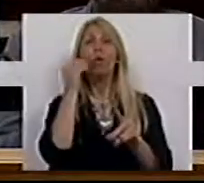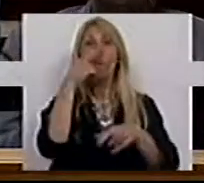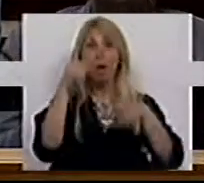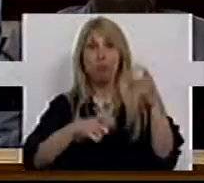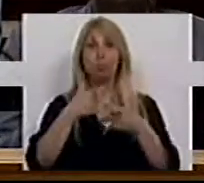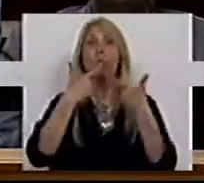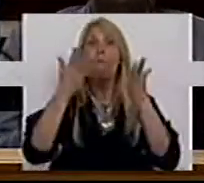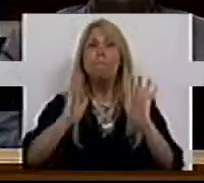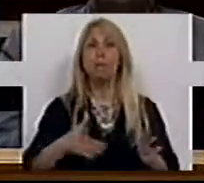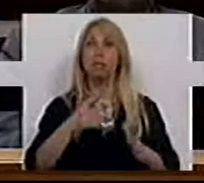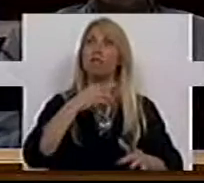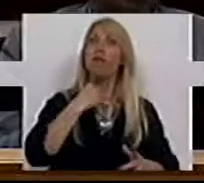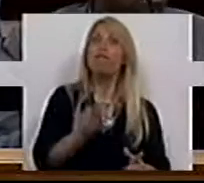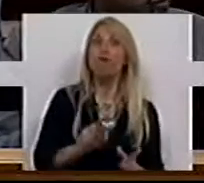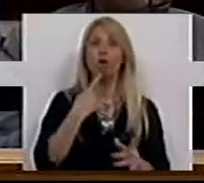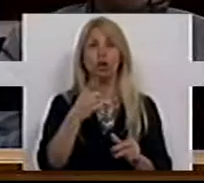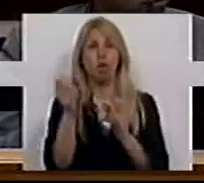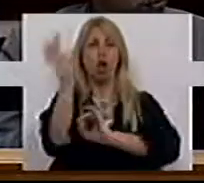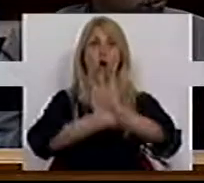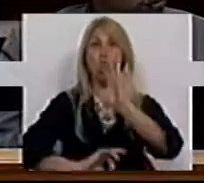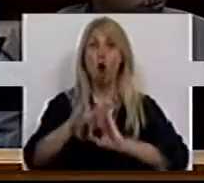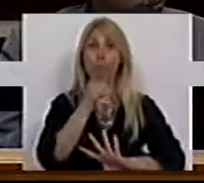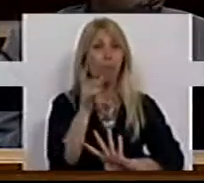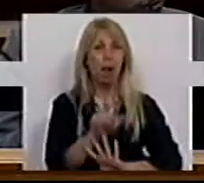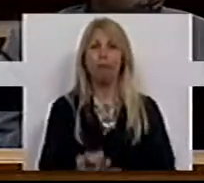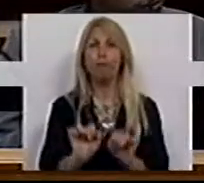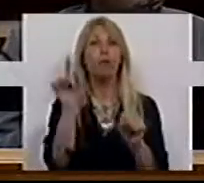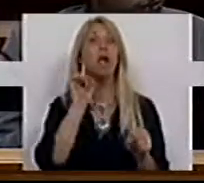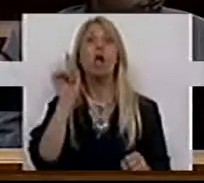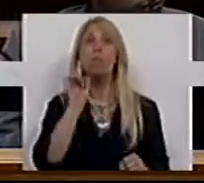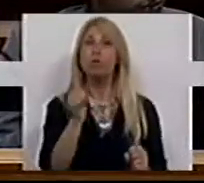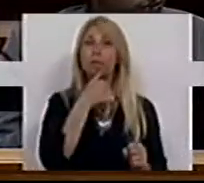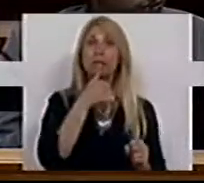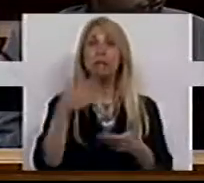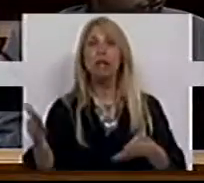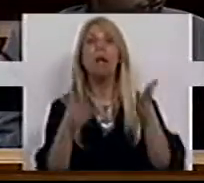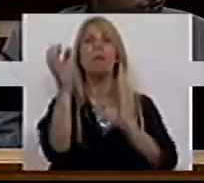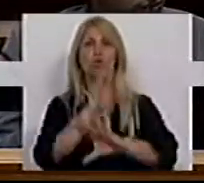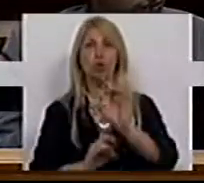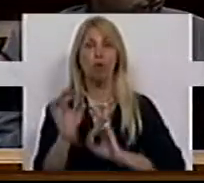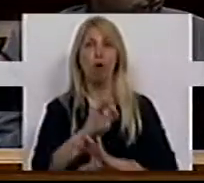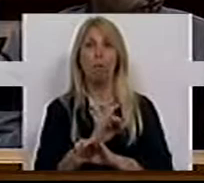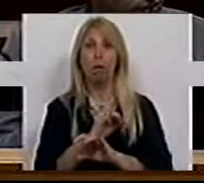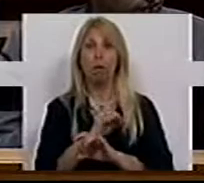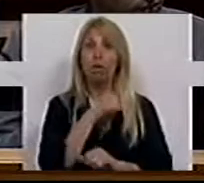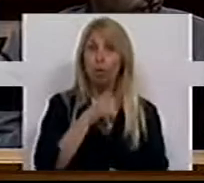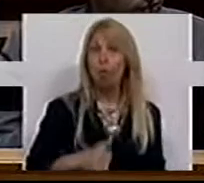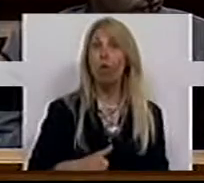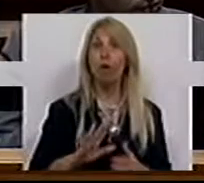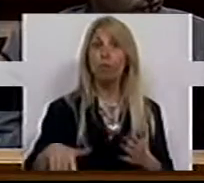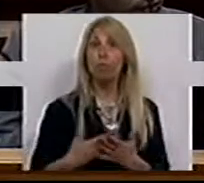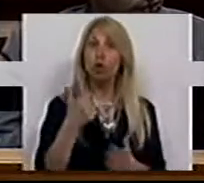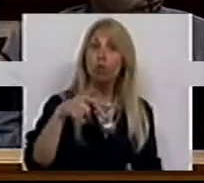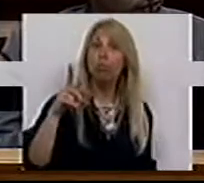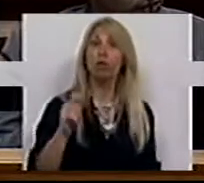têm que ter uma palavra na Europa, como os cidadãos são importantes, a sua palavra é importante na determinação dos caminhos da Europa. Concorda com a proposta do Bloco de